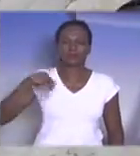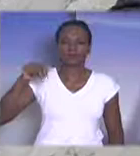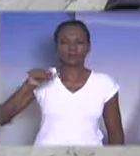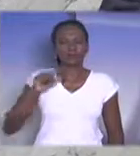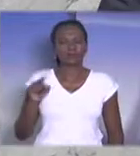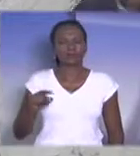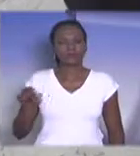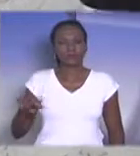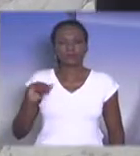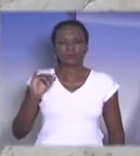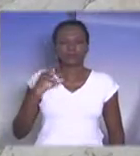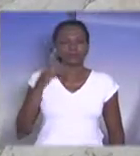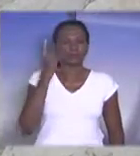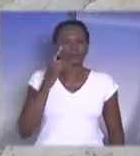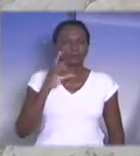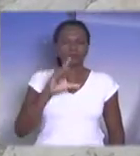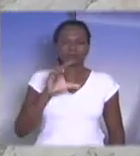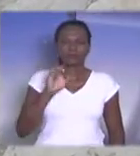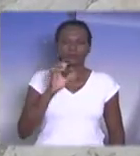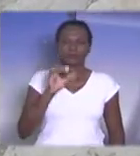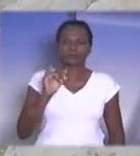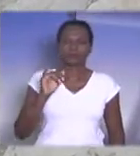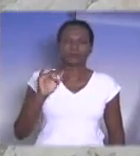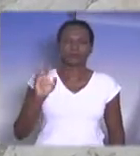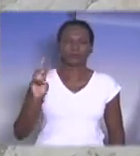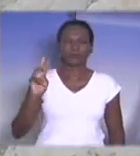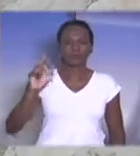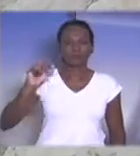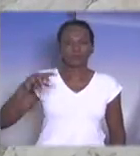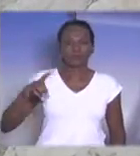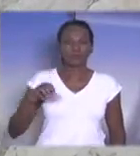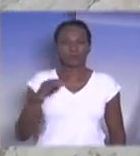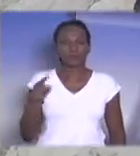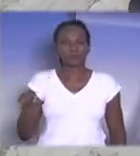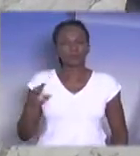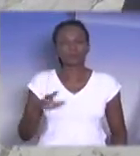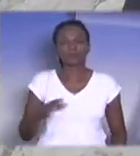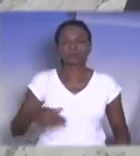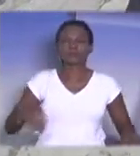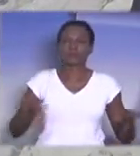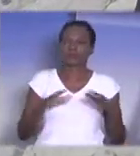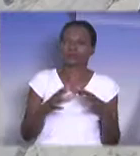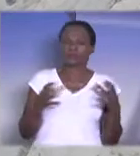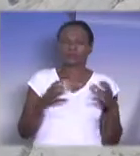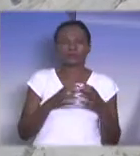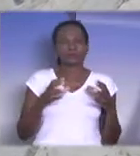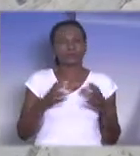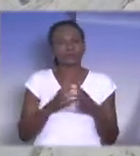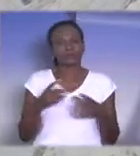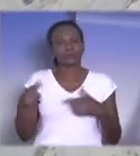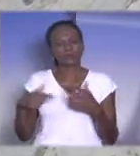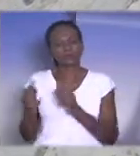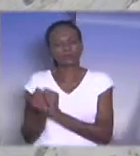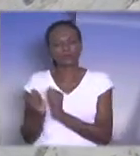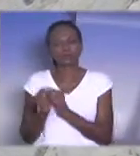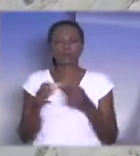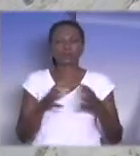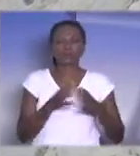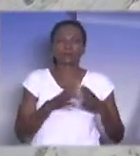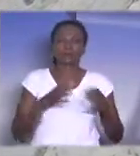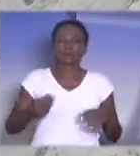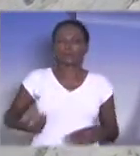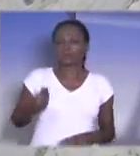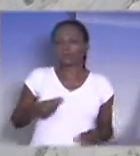assessores, funcionários presentes, a todo o público, sejam bem-vindos aqui na Assembleia Legislativa, aos que nos acompanham pela TV